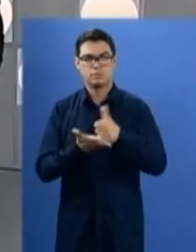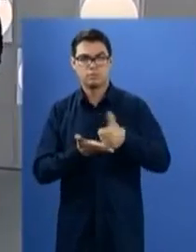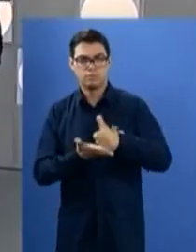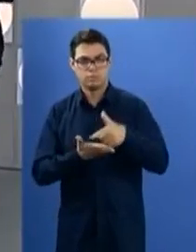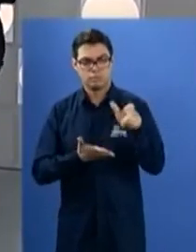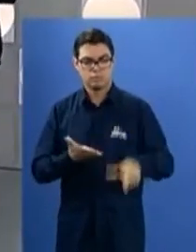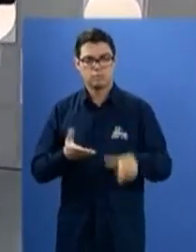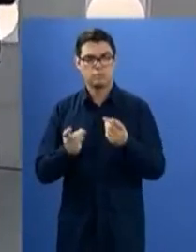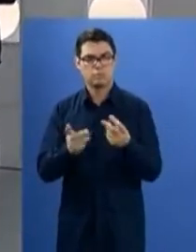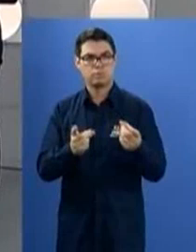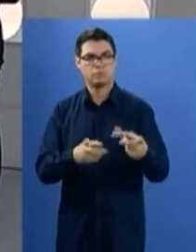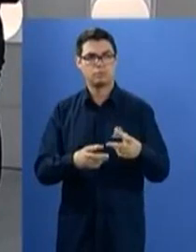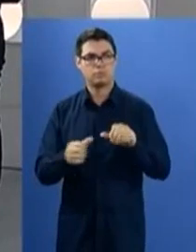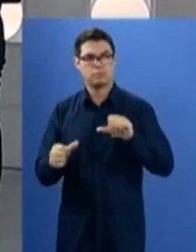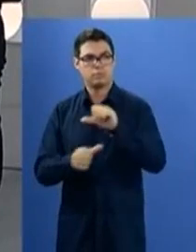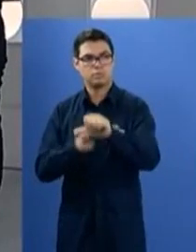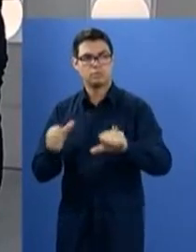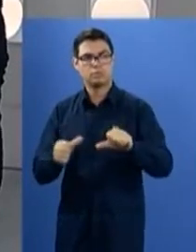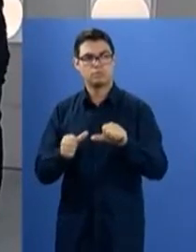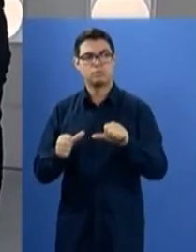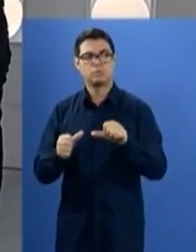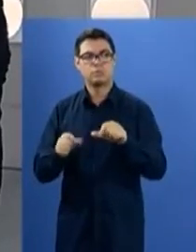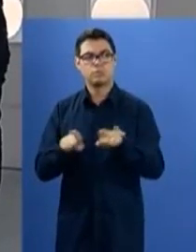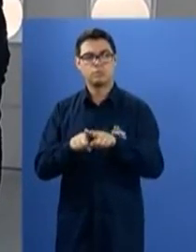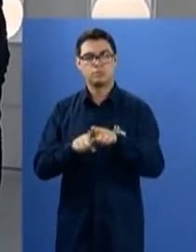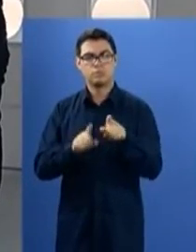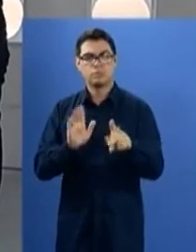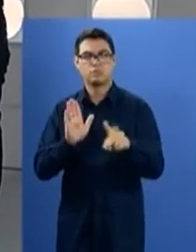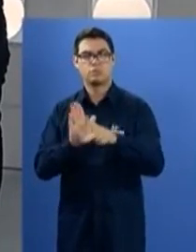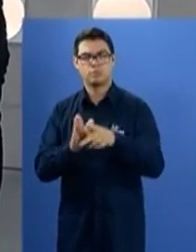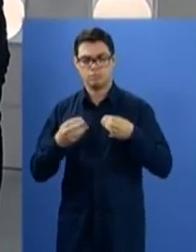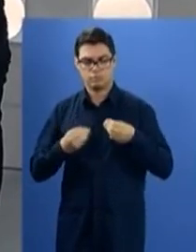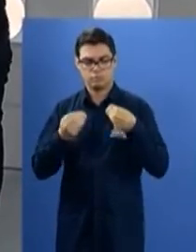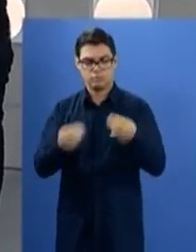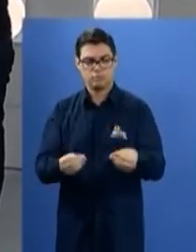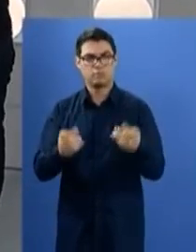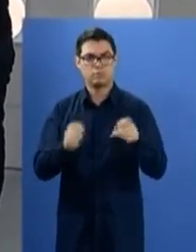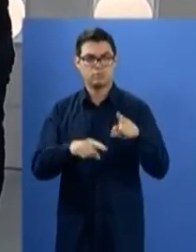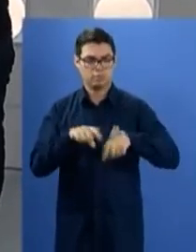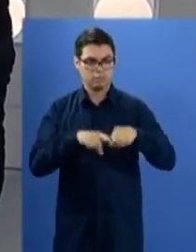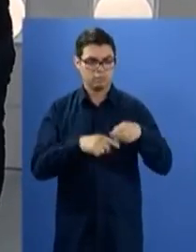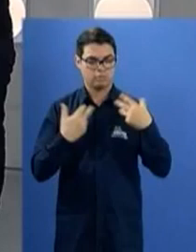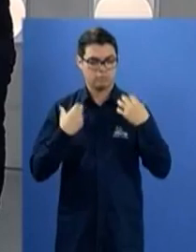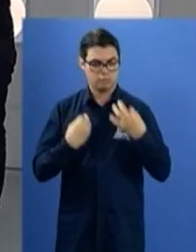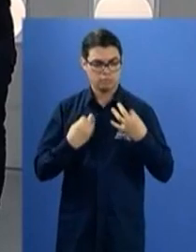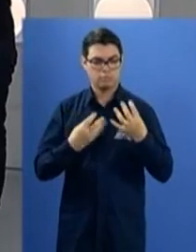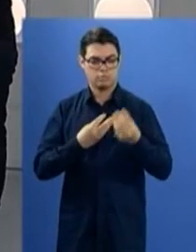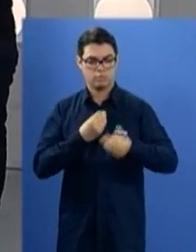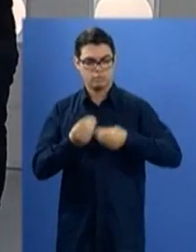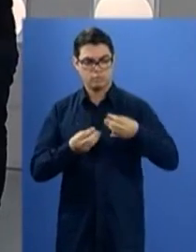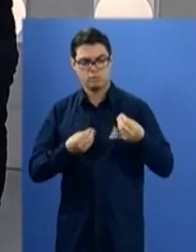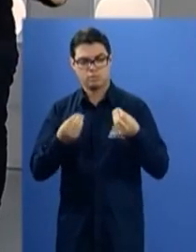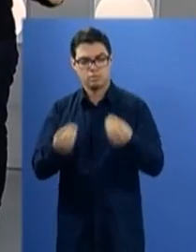vendedores, a transformação e a mudança de propriedade, o produto, aquela roupa, aquela